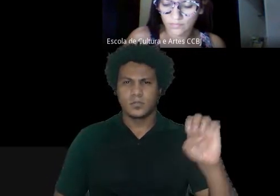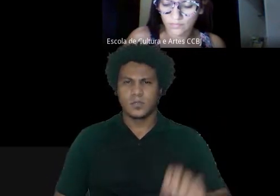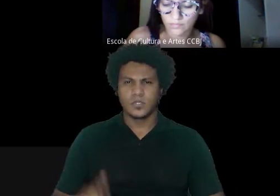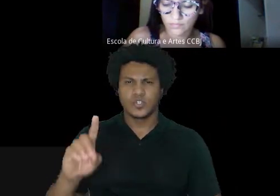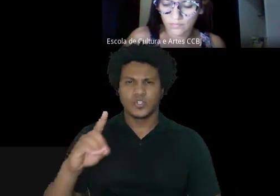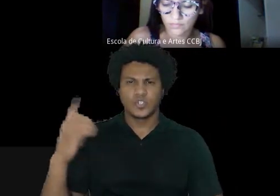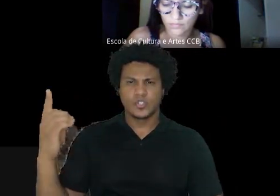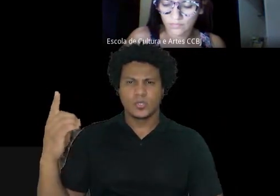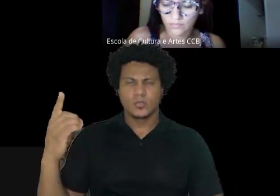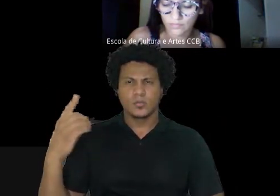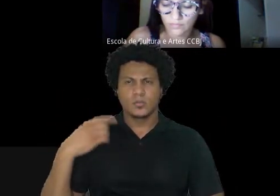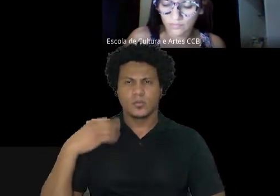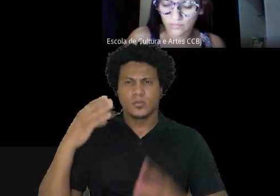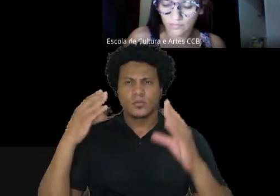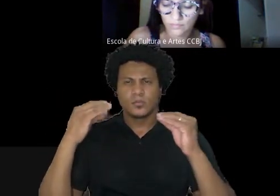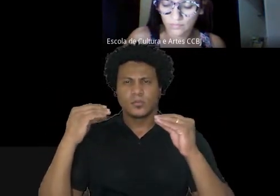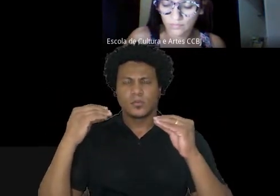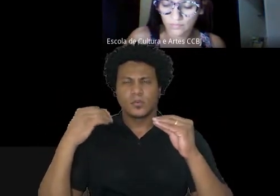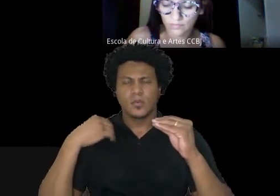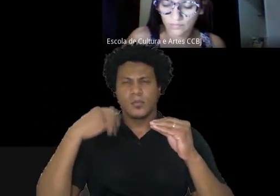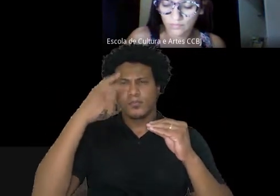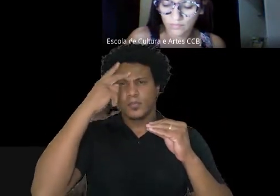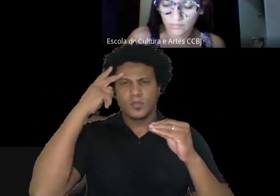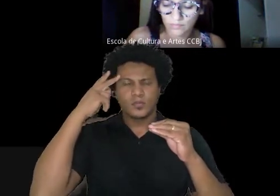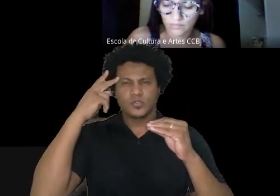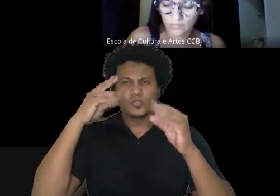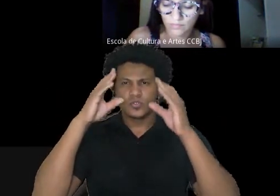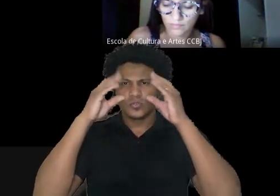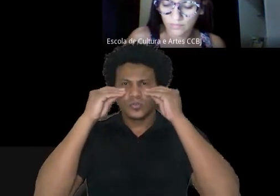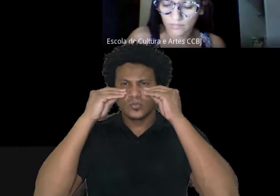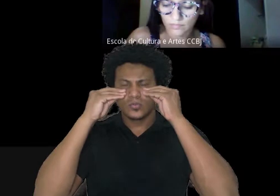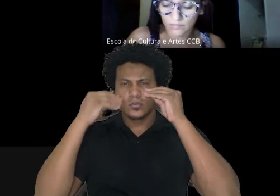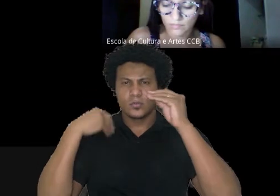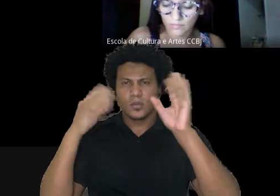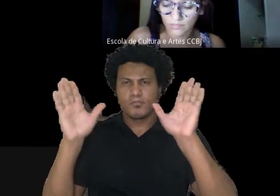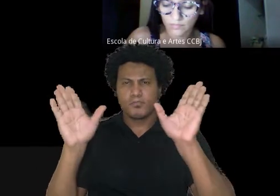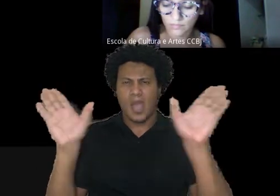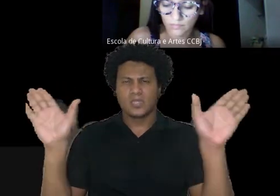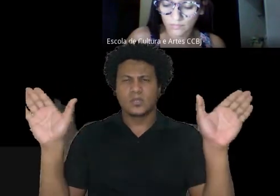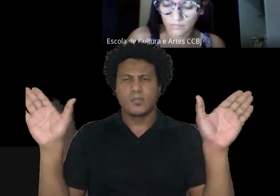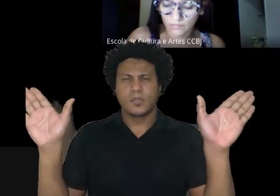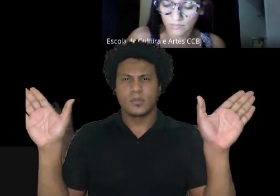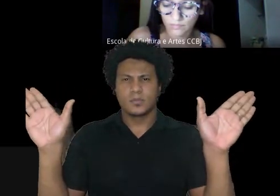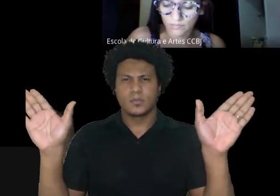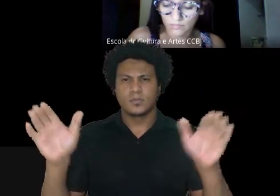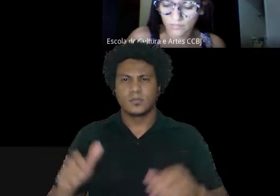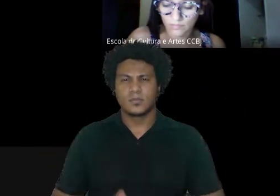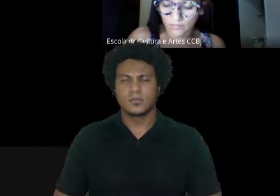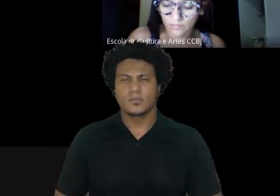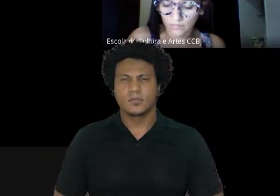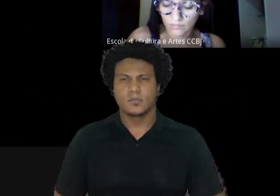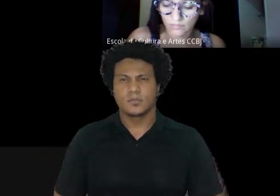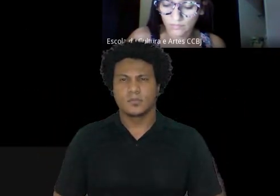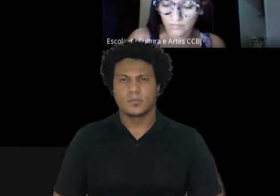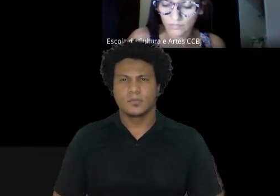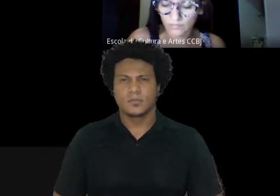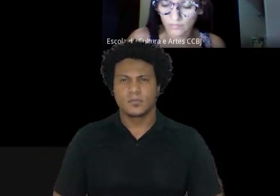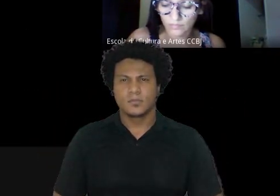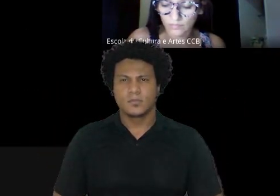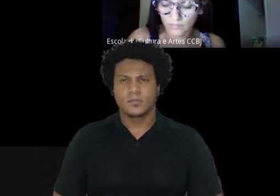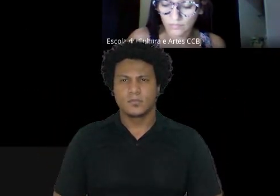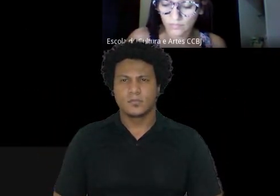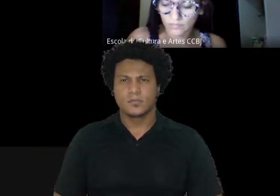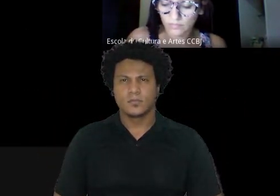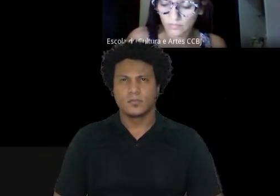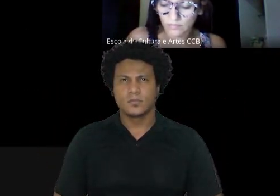Duas mulheres, uma à esquerda, outra à direita, de olhos fechados e braços